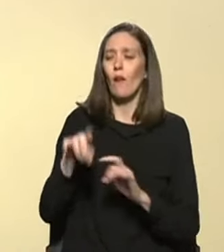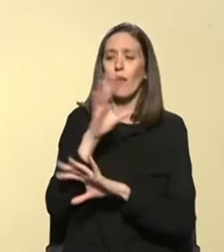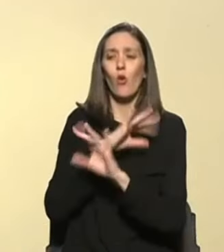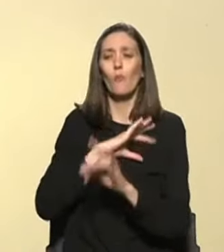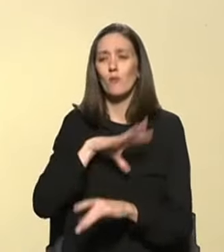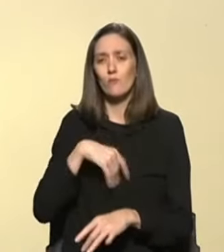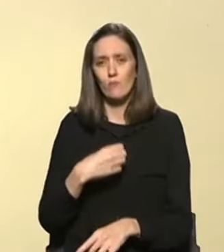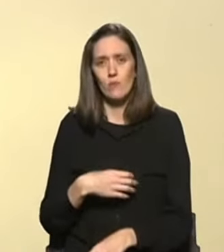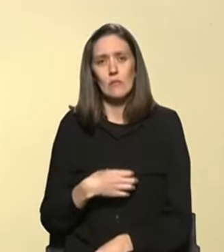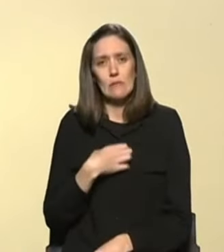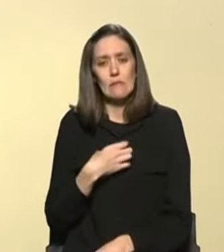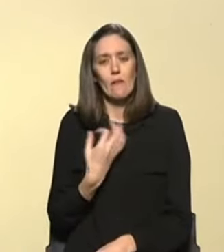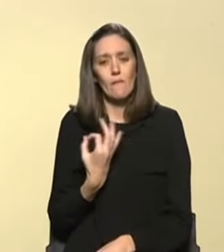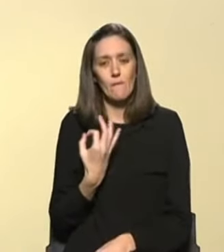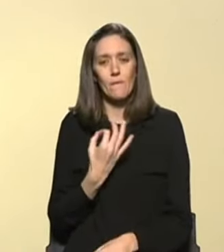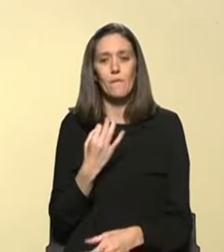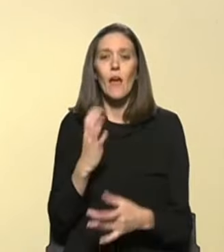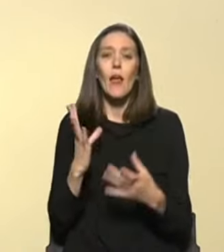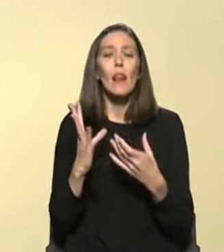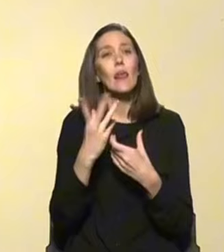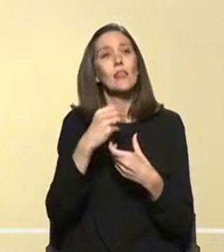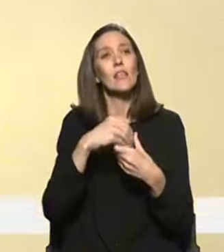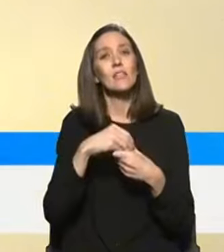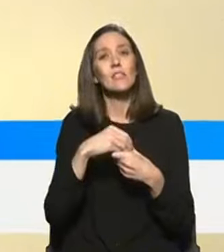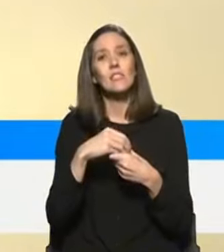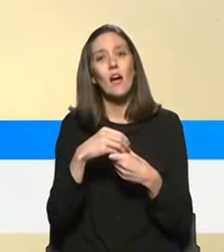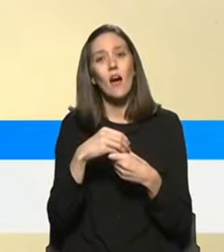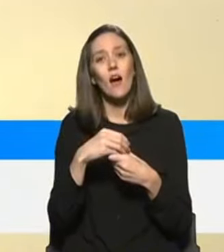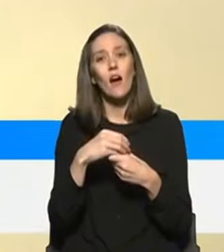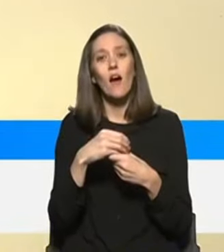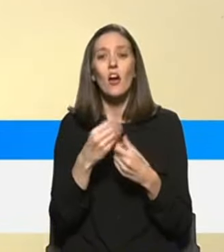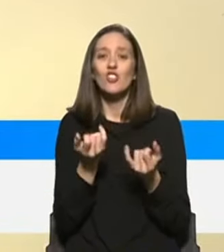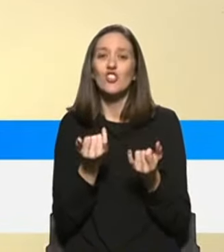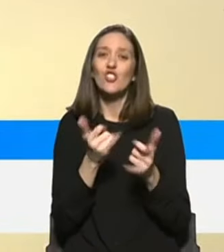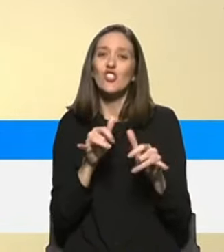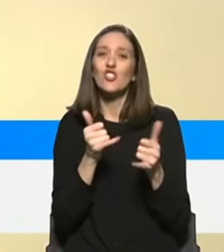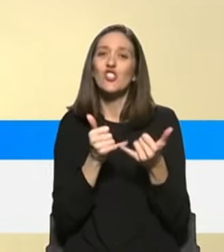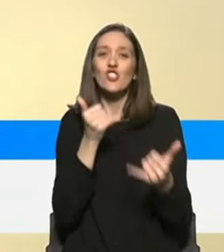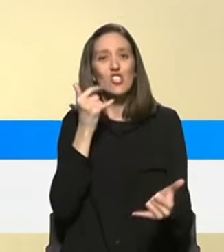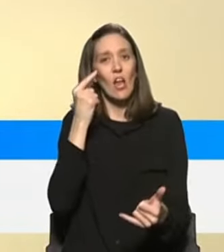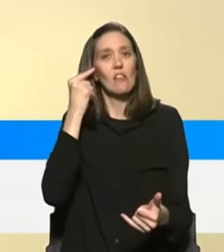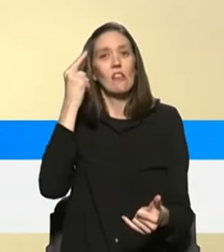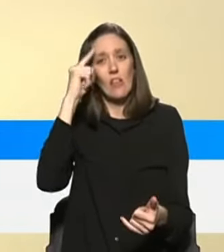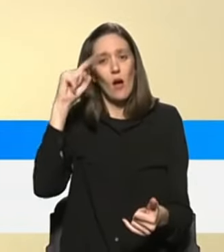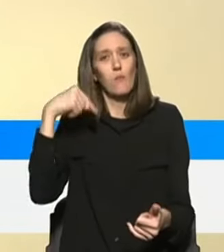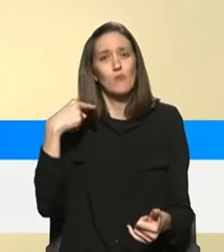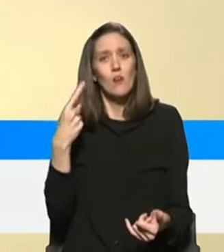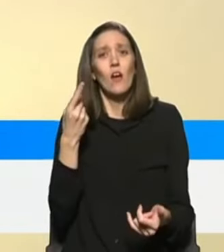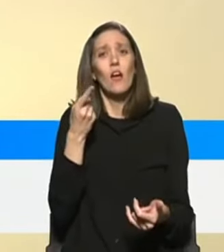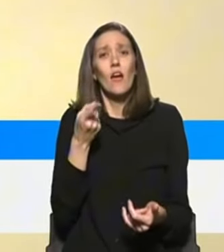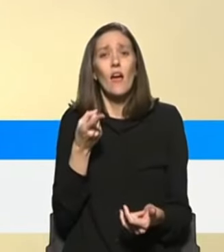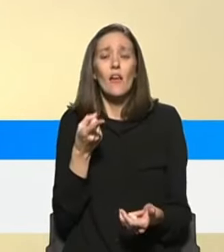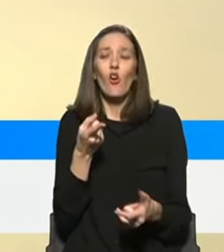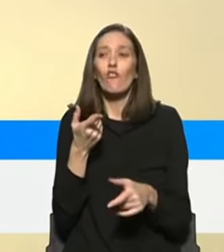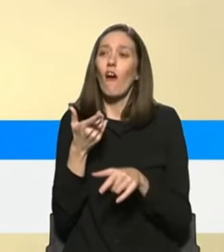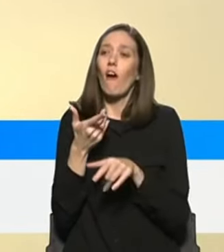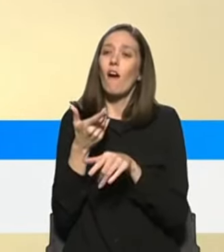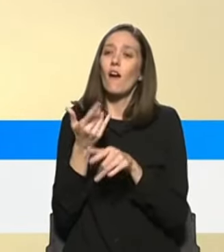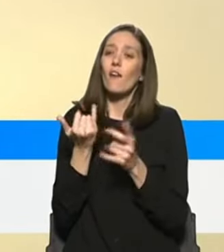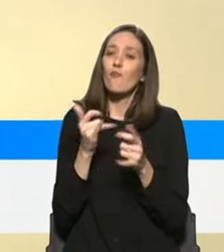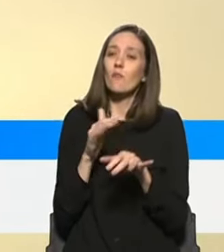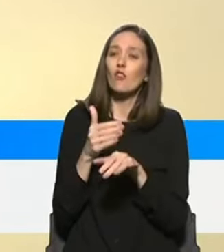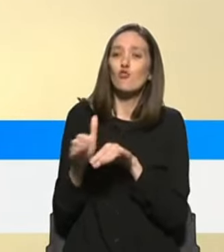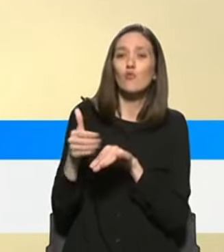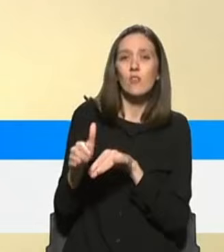mundo. Promoveu-se muito a literacia digital, não é? Todos estávamos muito preocupados com a infoexclusão e eu acho que